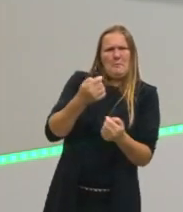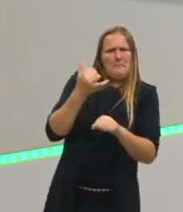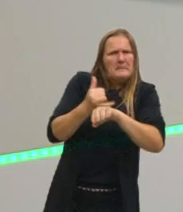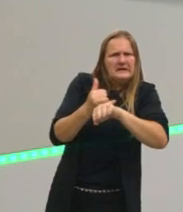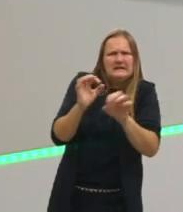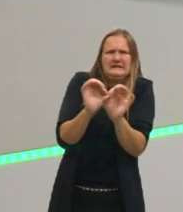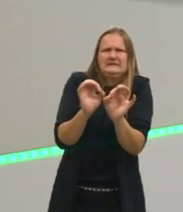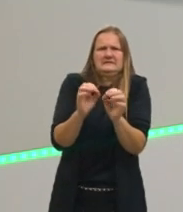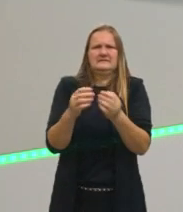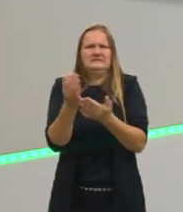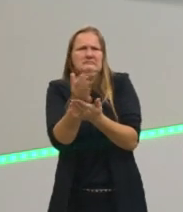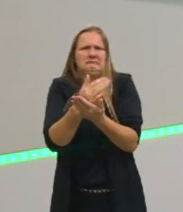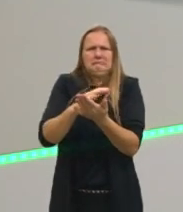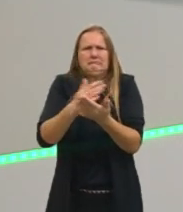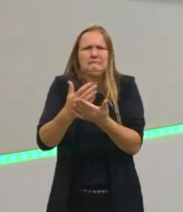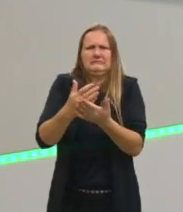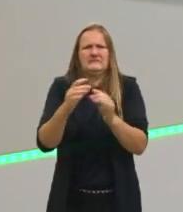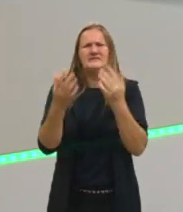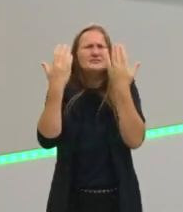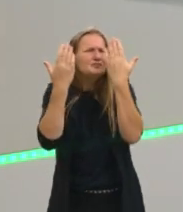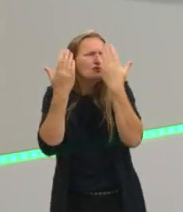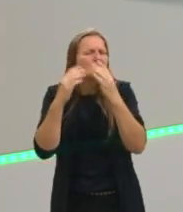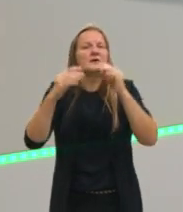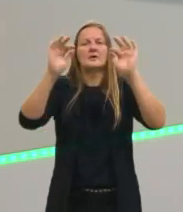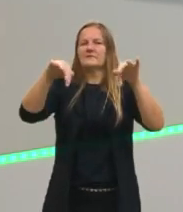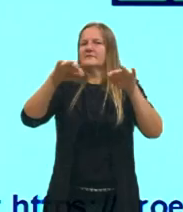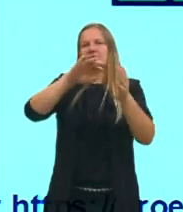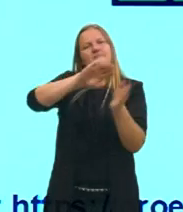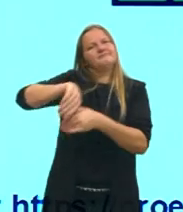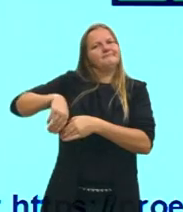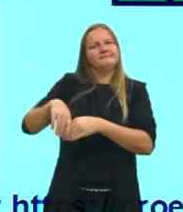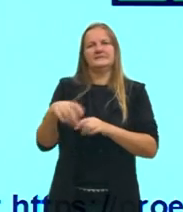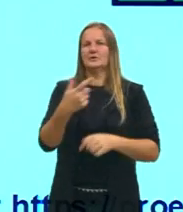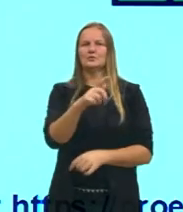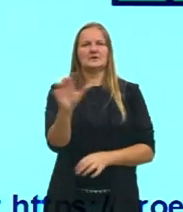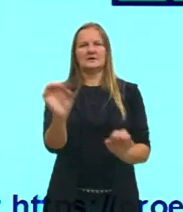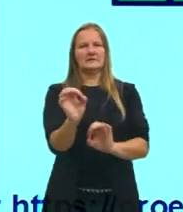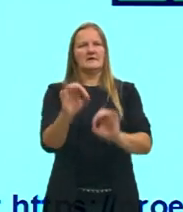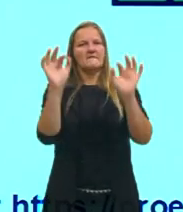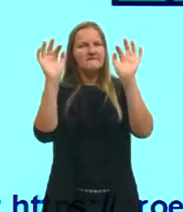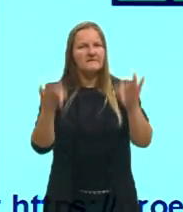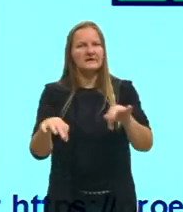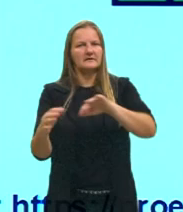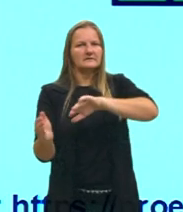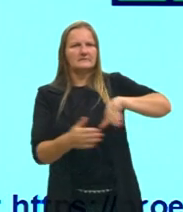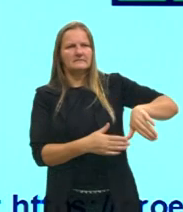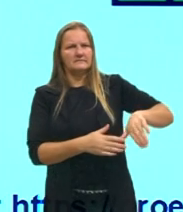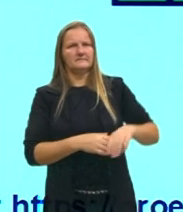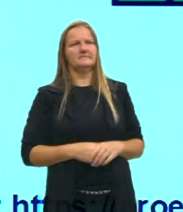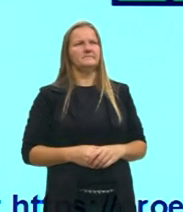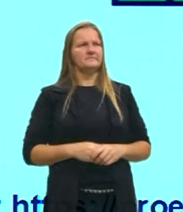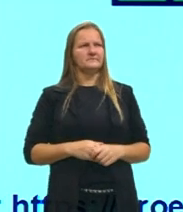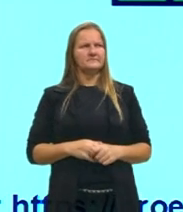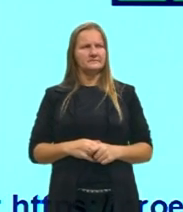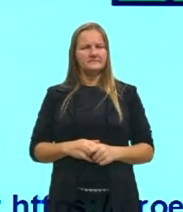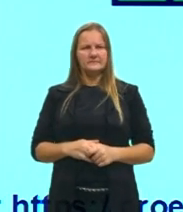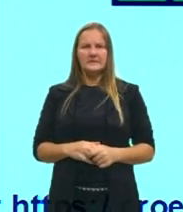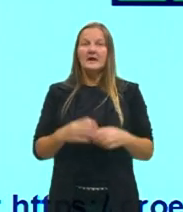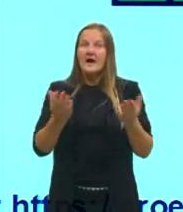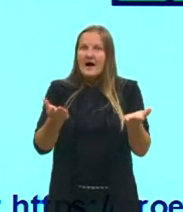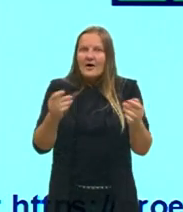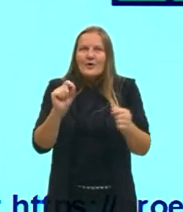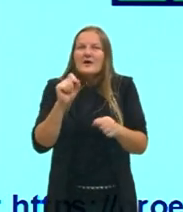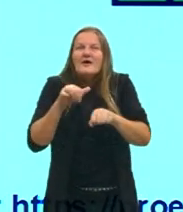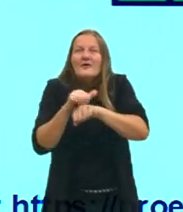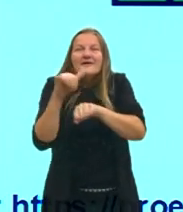e não eram não vais Então existe uma classificação intermediária aqui mas ela foi descontinuada e o